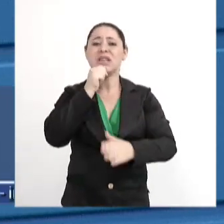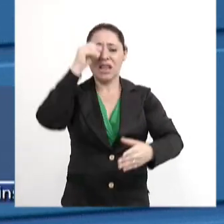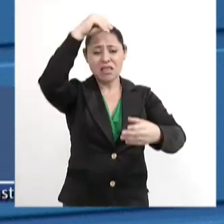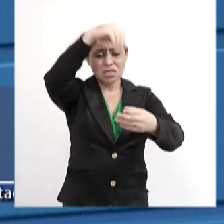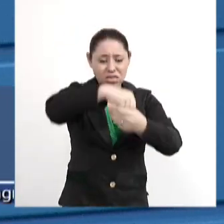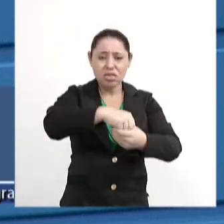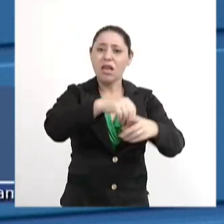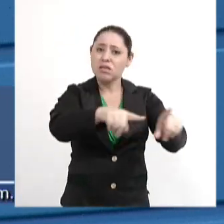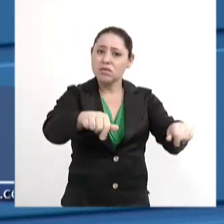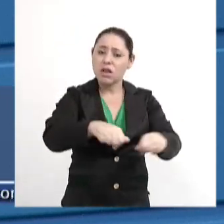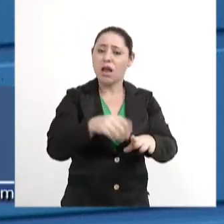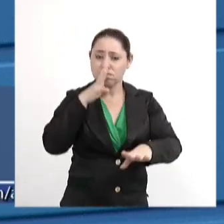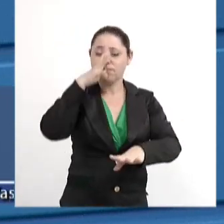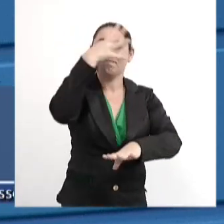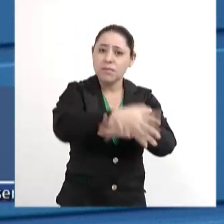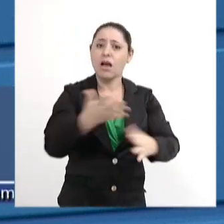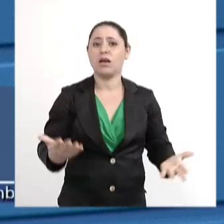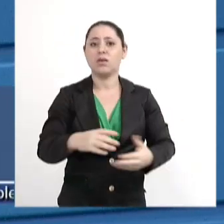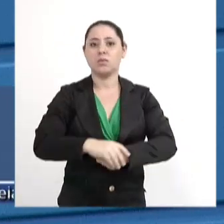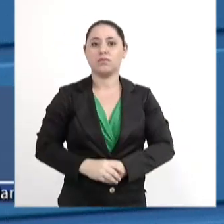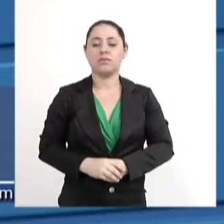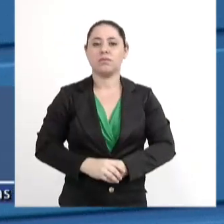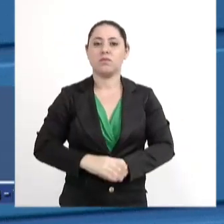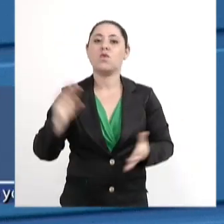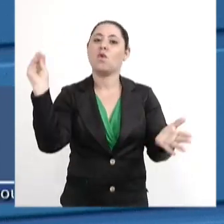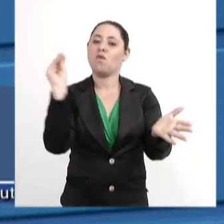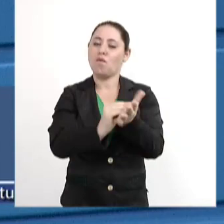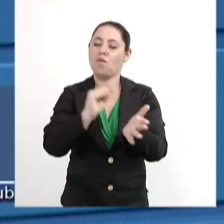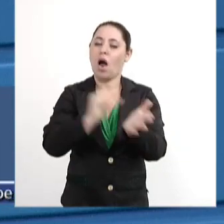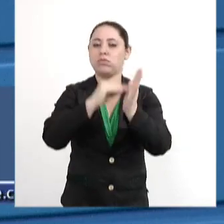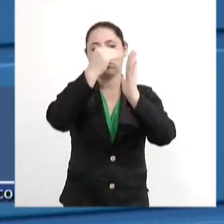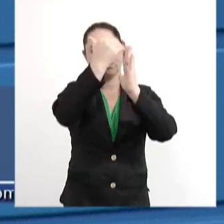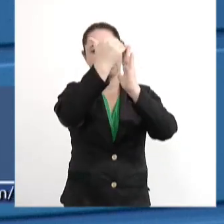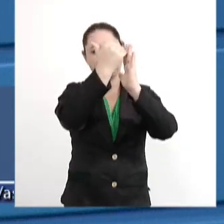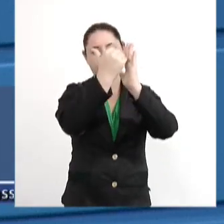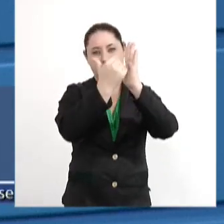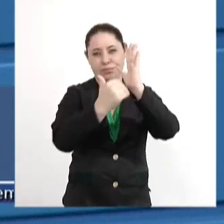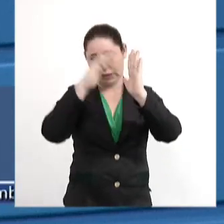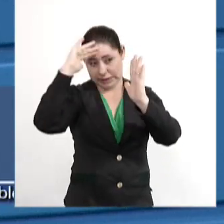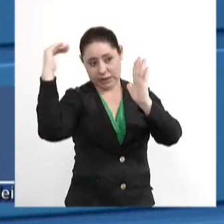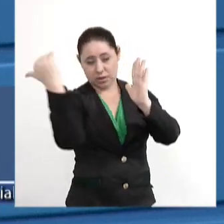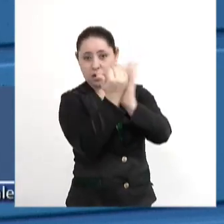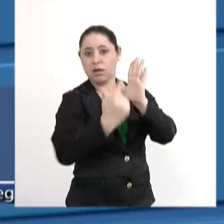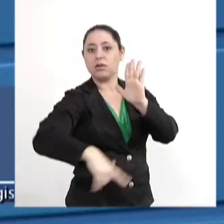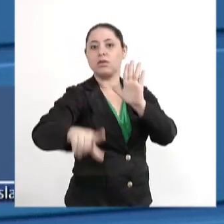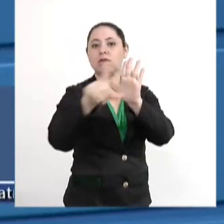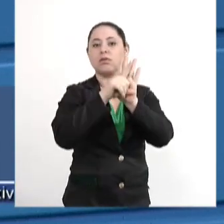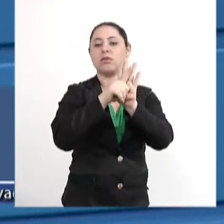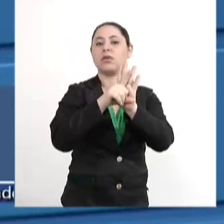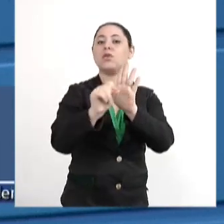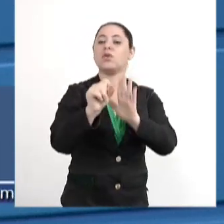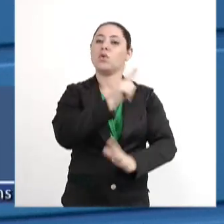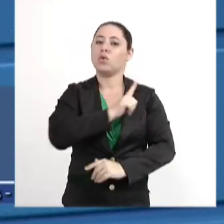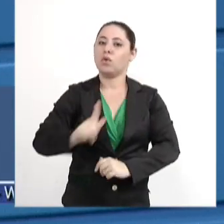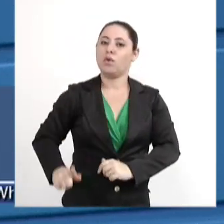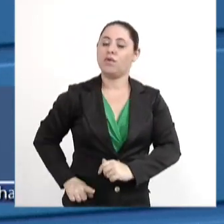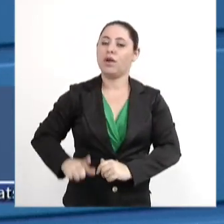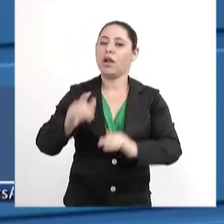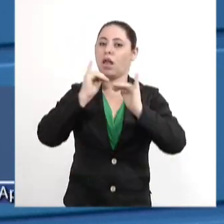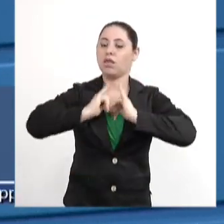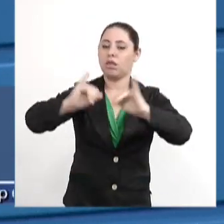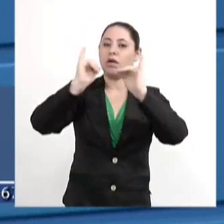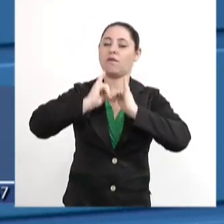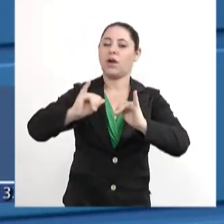da invasão. Quer dizer, é uma falta de critério, uma falta de cumprimento da lei, e o que o Bolsonaro disse na